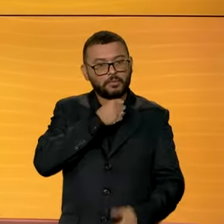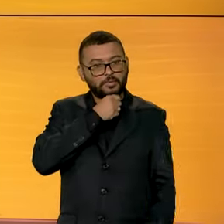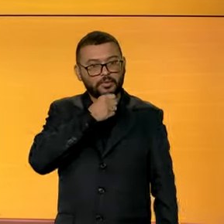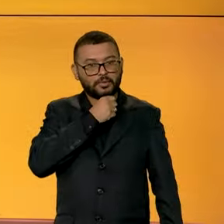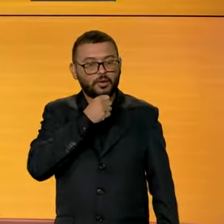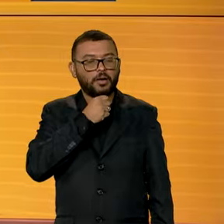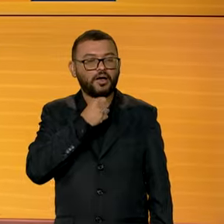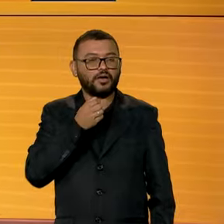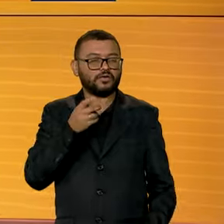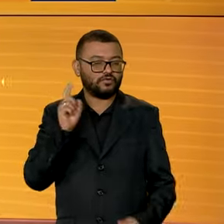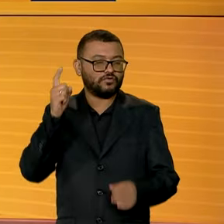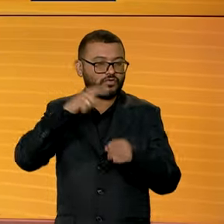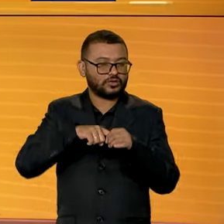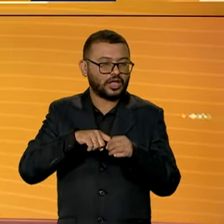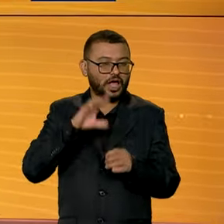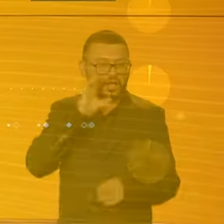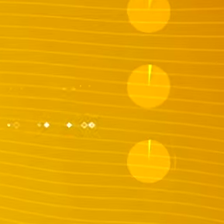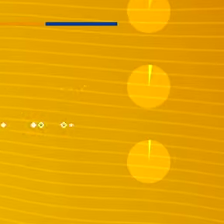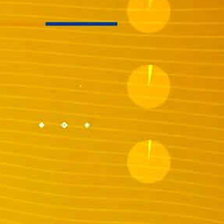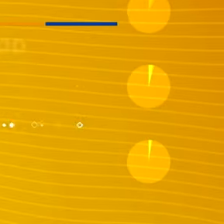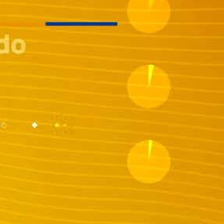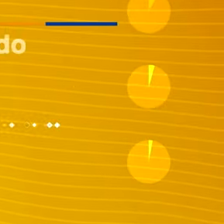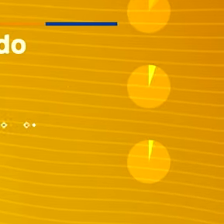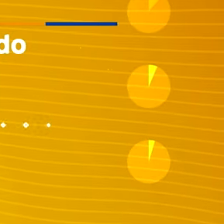Dia, Ministra. A gente volta em instantes.